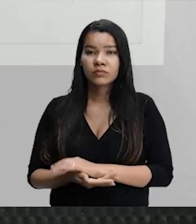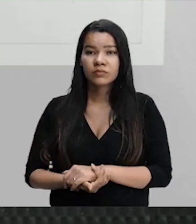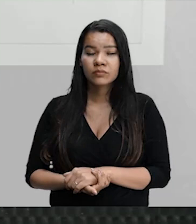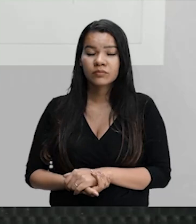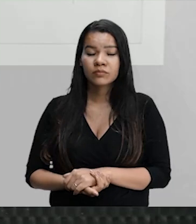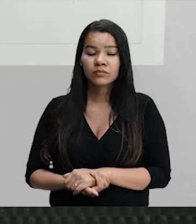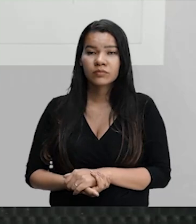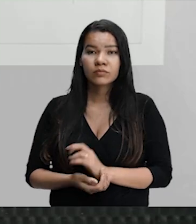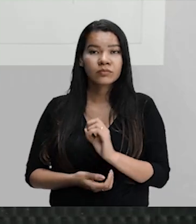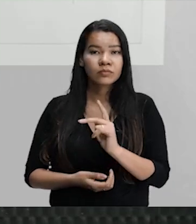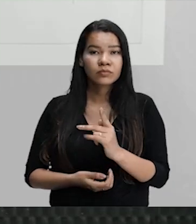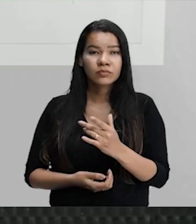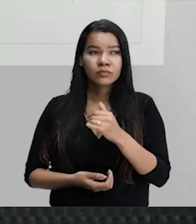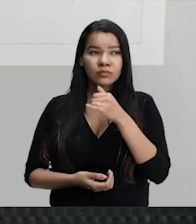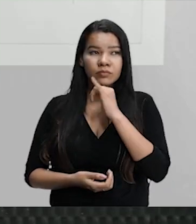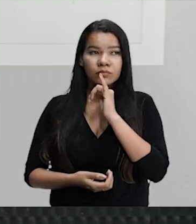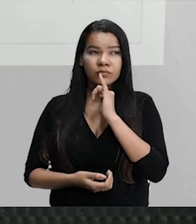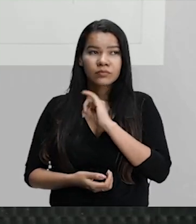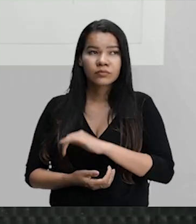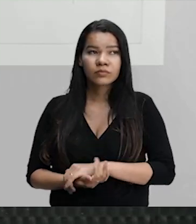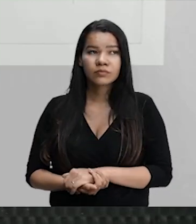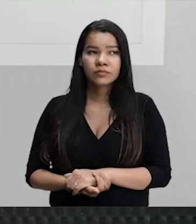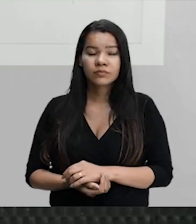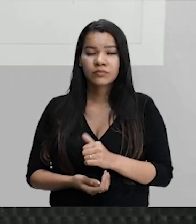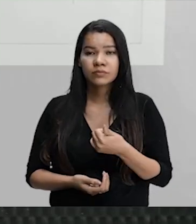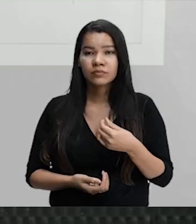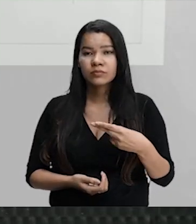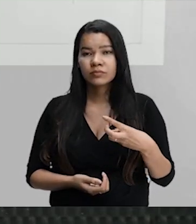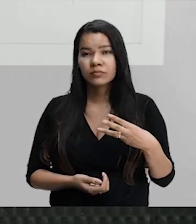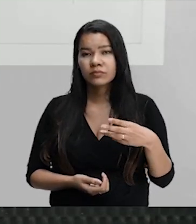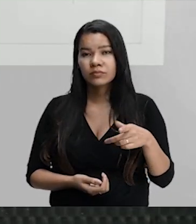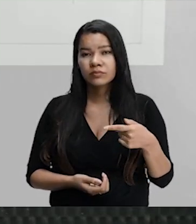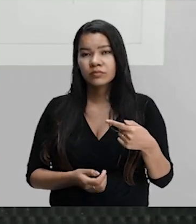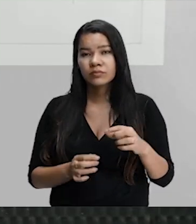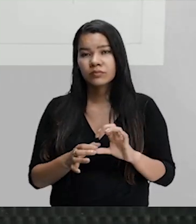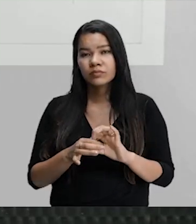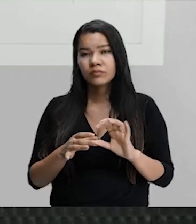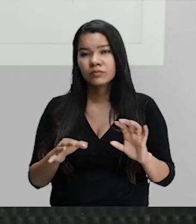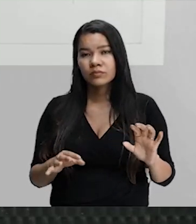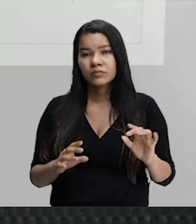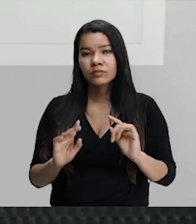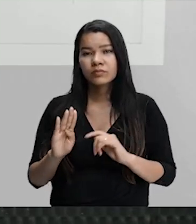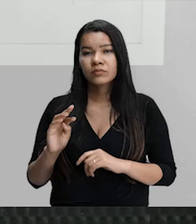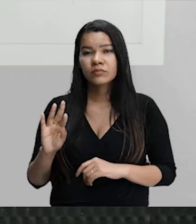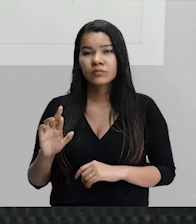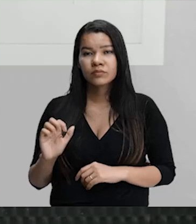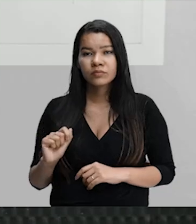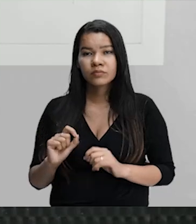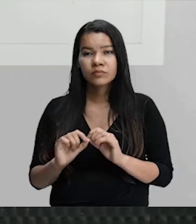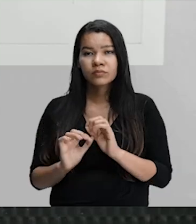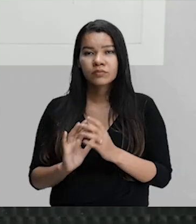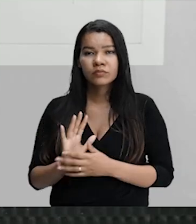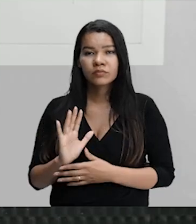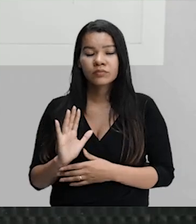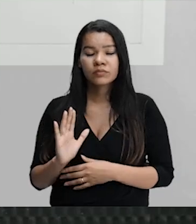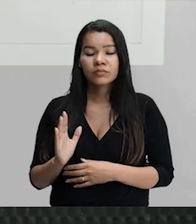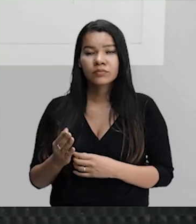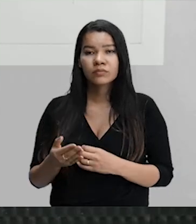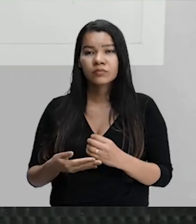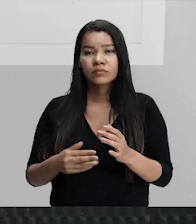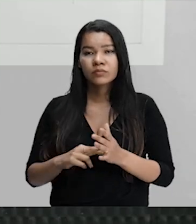ok? Então, por exemplo, o césio 137, ele está liberando a partícula beta e está se formando ali, né, o bário,